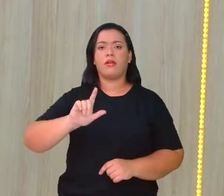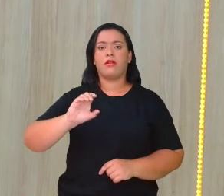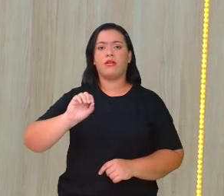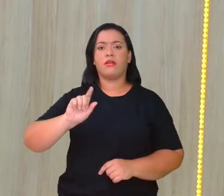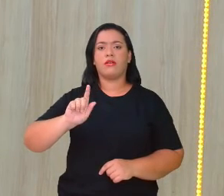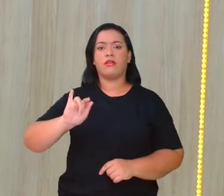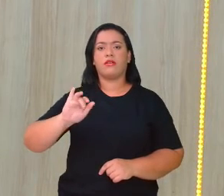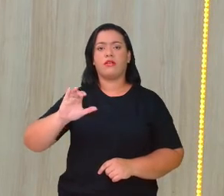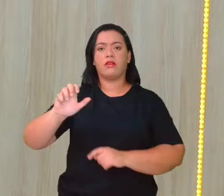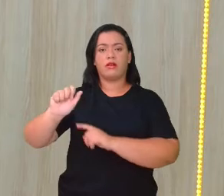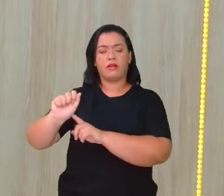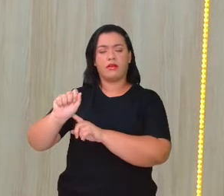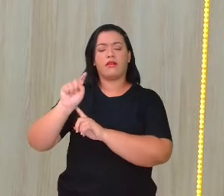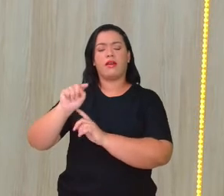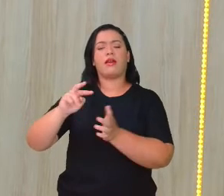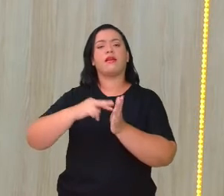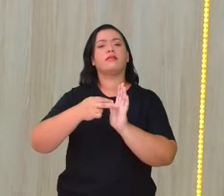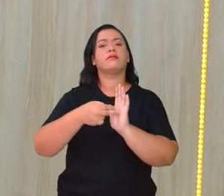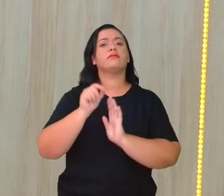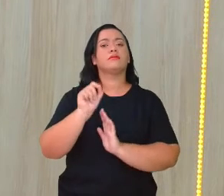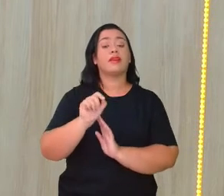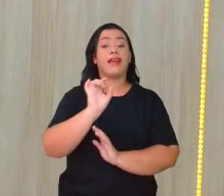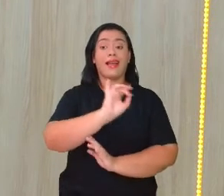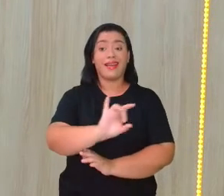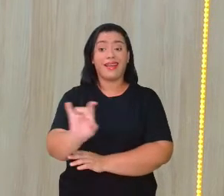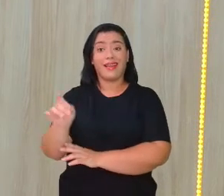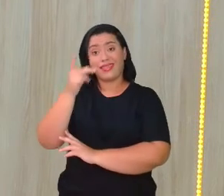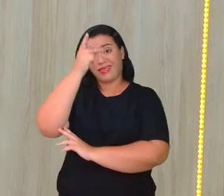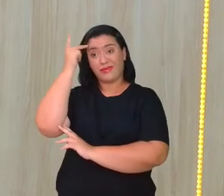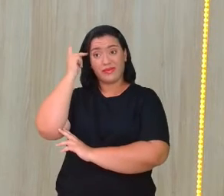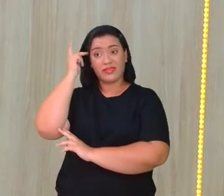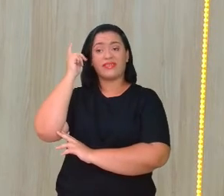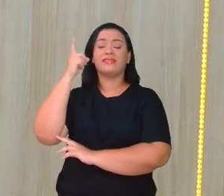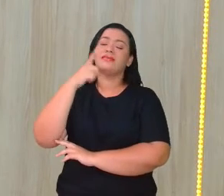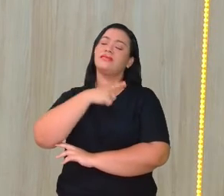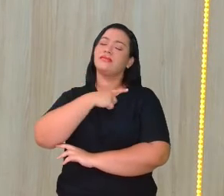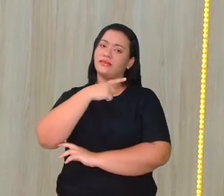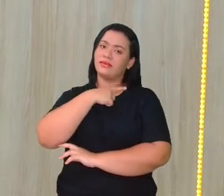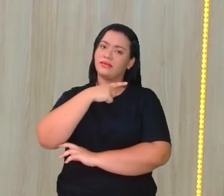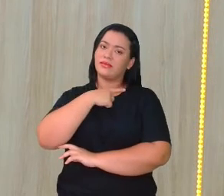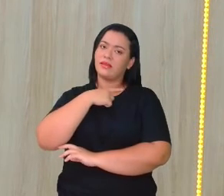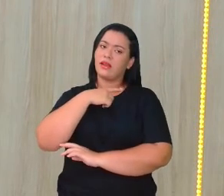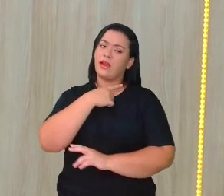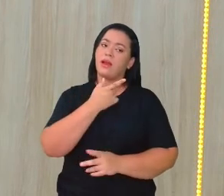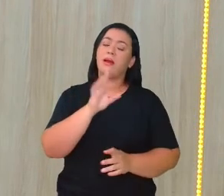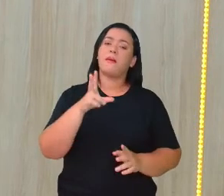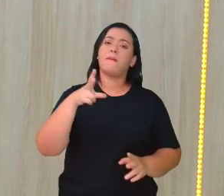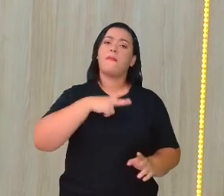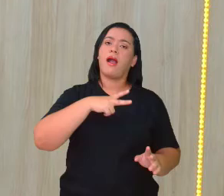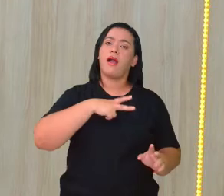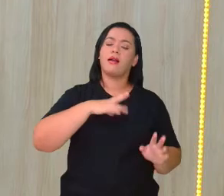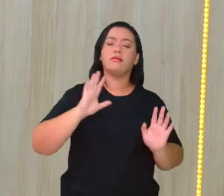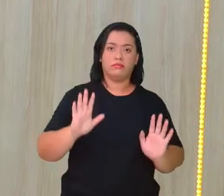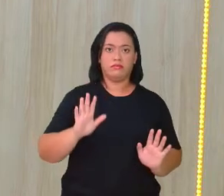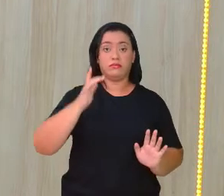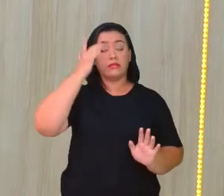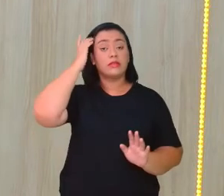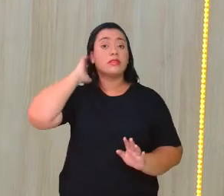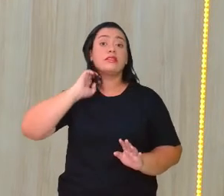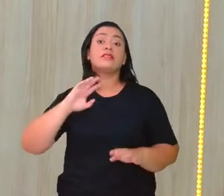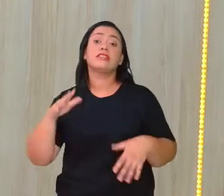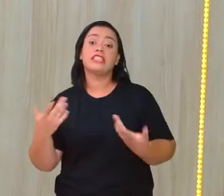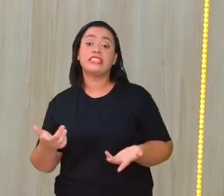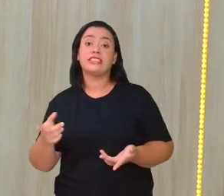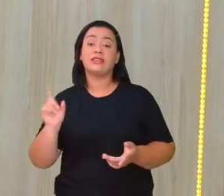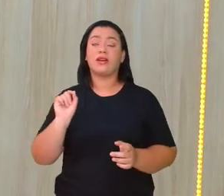que o significado de que cada pessoa, né, tem as suas particularidades. Então, por mais que o